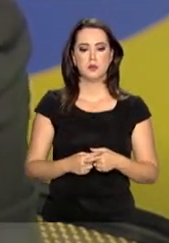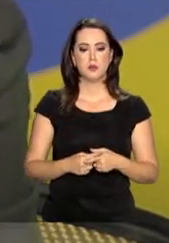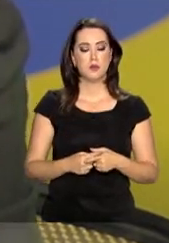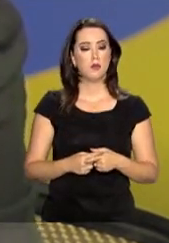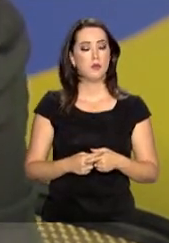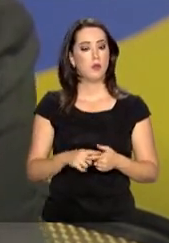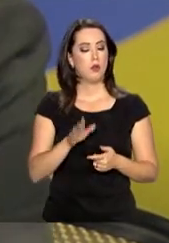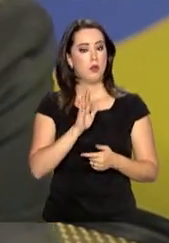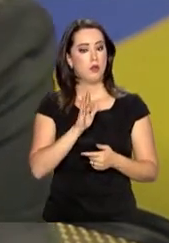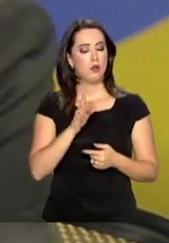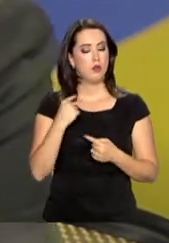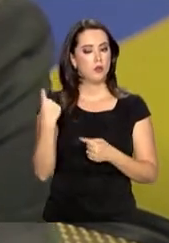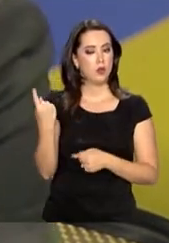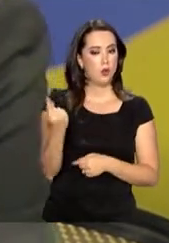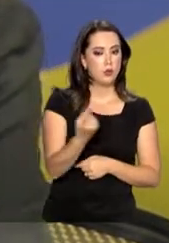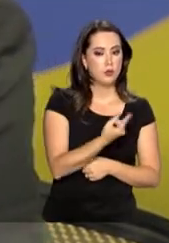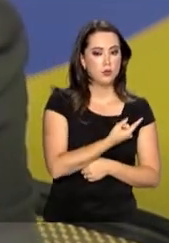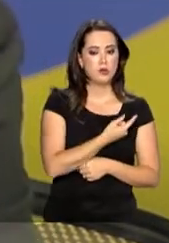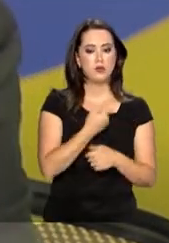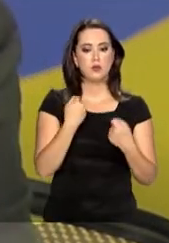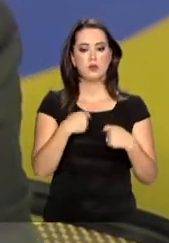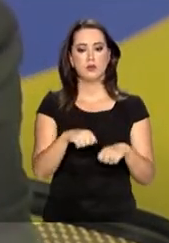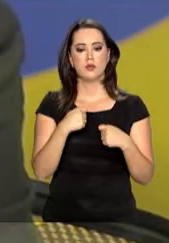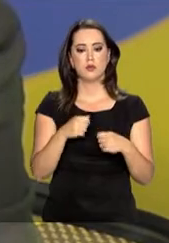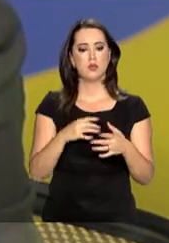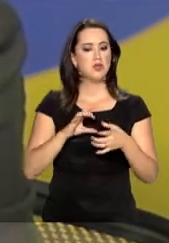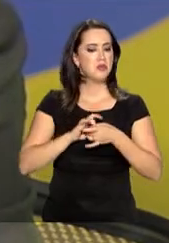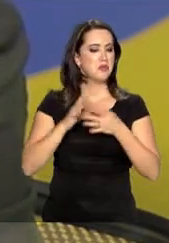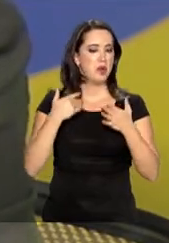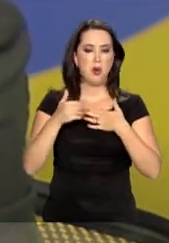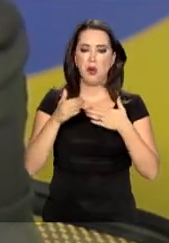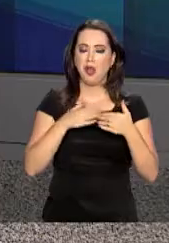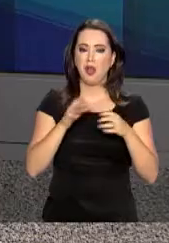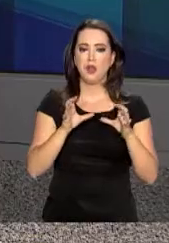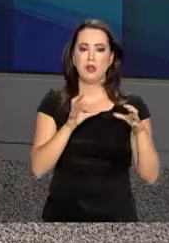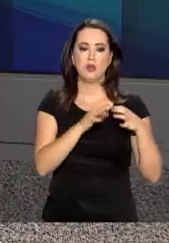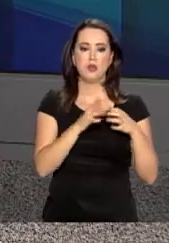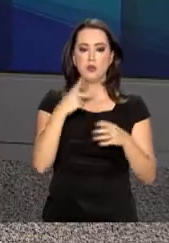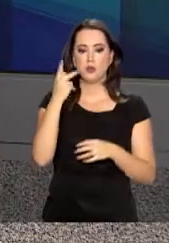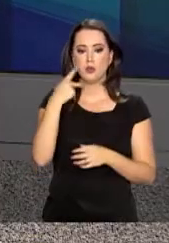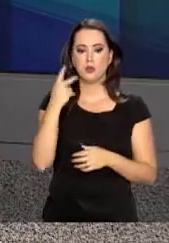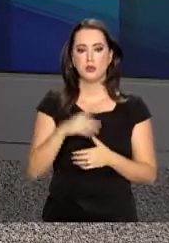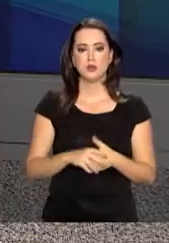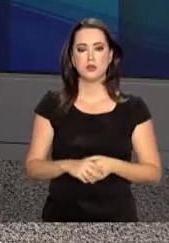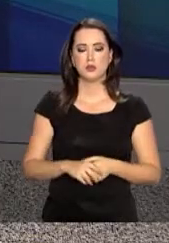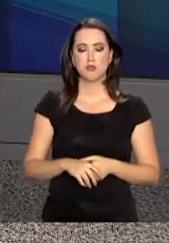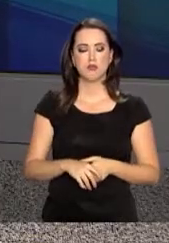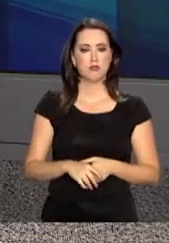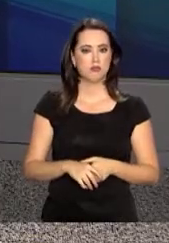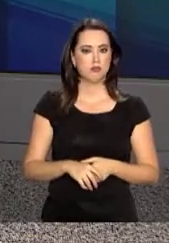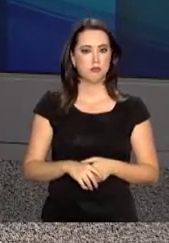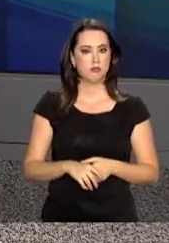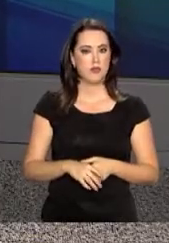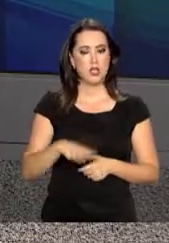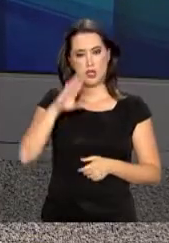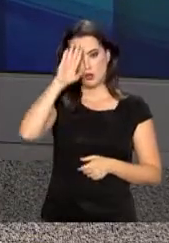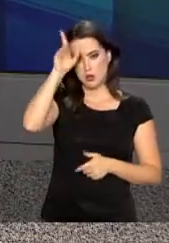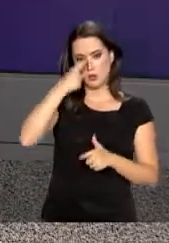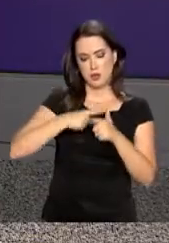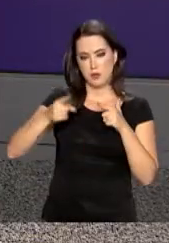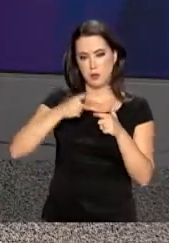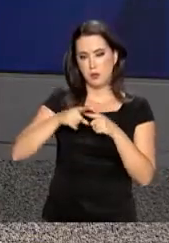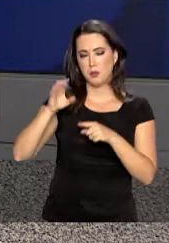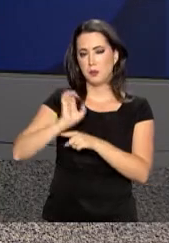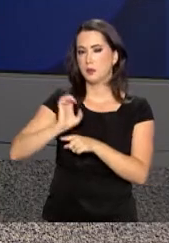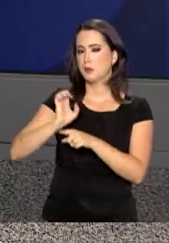inclusive, aqui cada um de nós, independentemente de partido. Entre os principais problemas dos estados